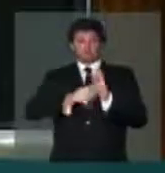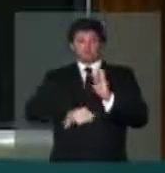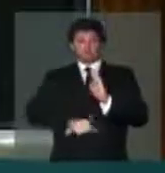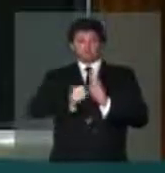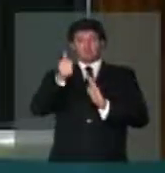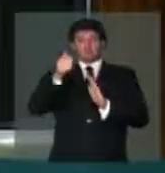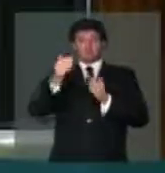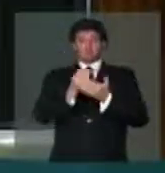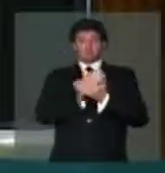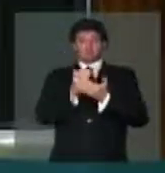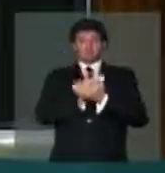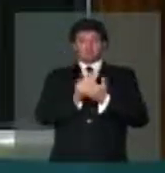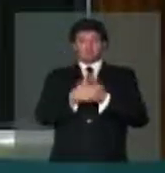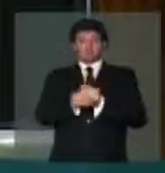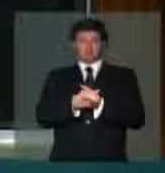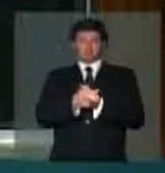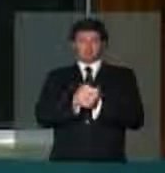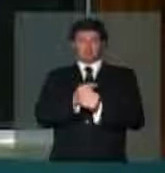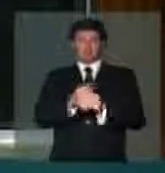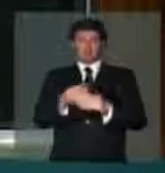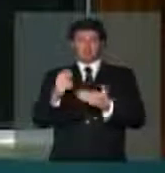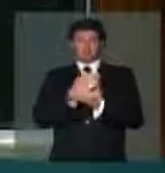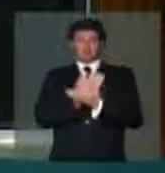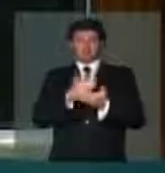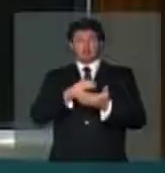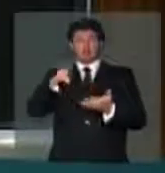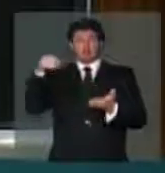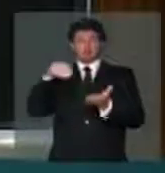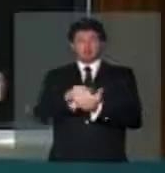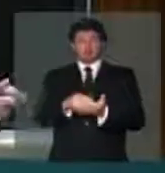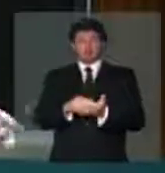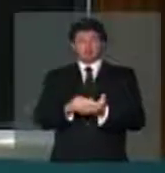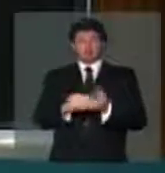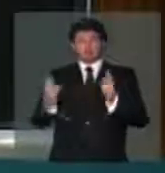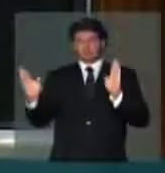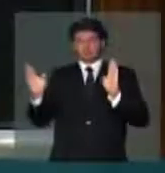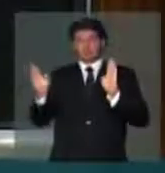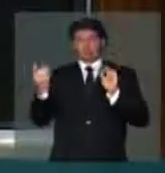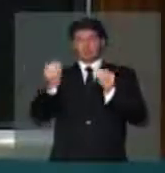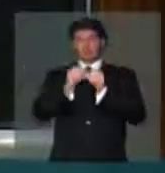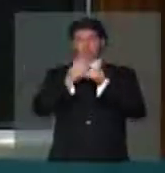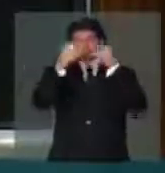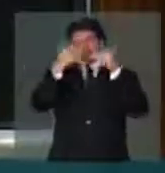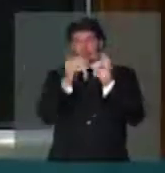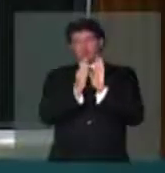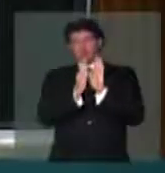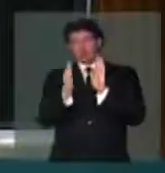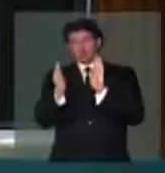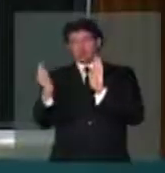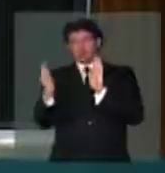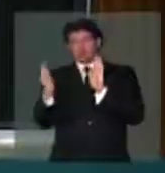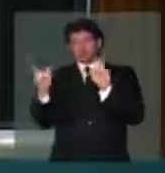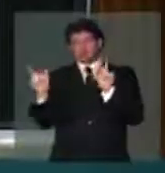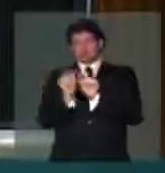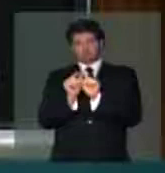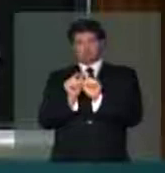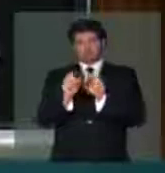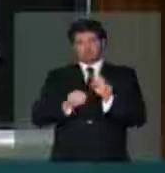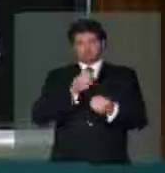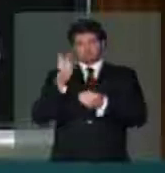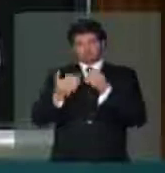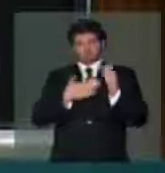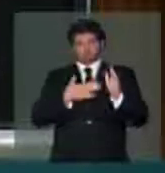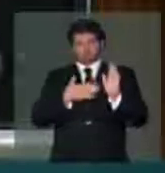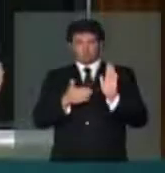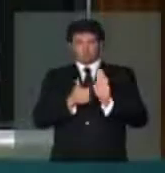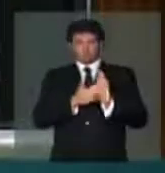primeira página, ler a última e fazer de improviso uma fala sobre esse discurso. Esse